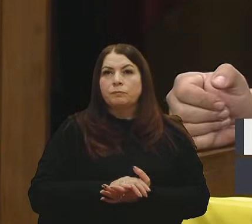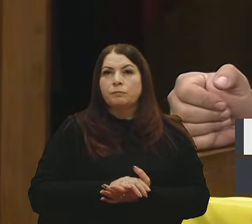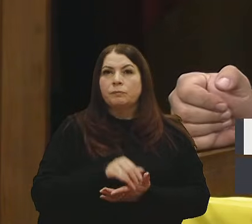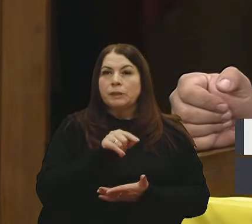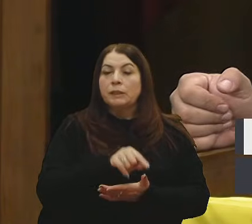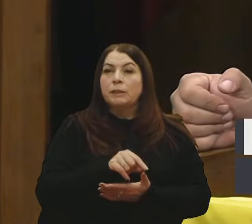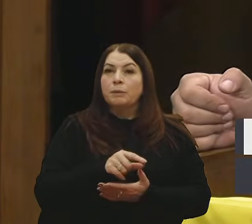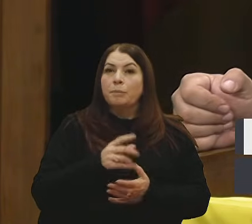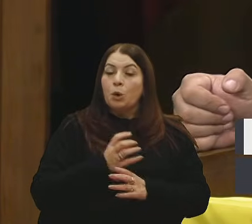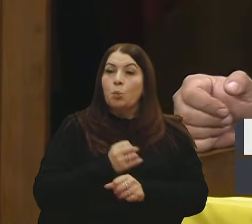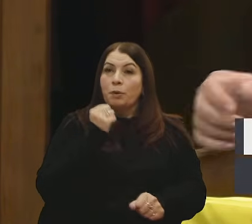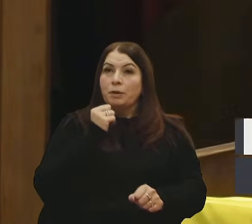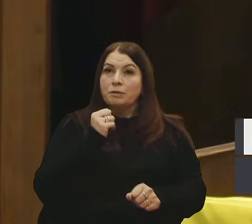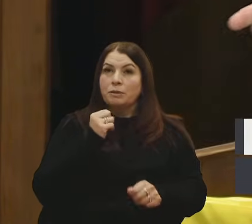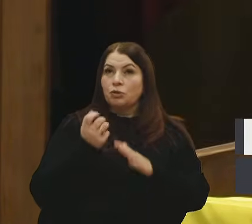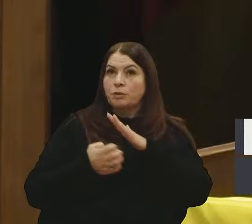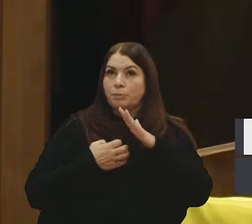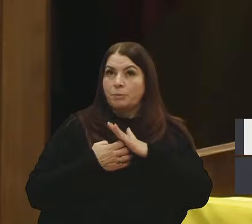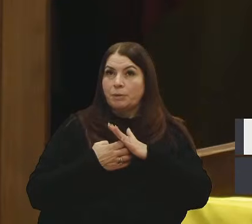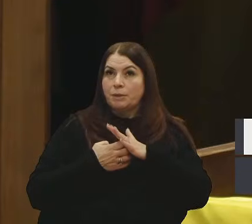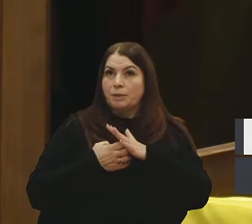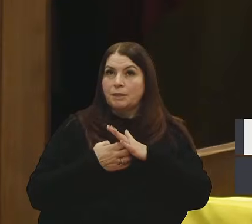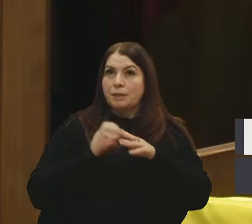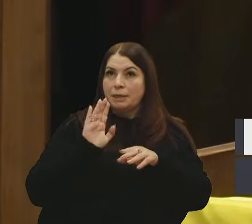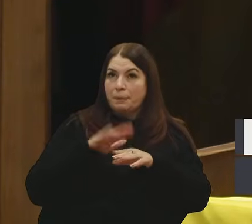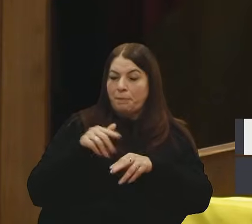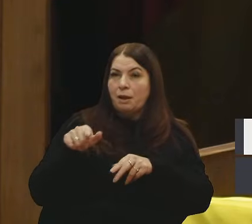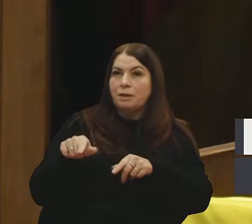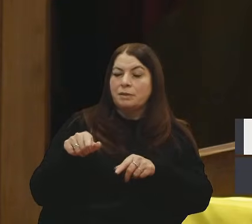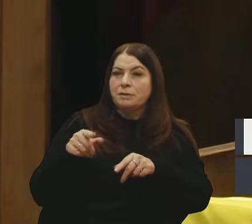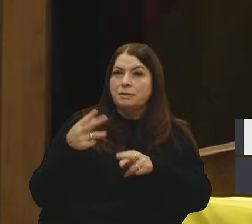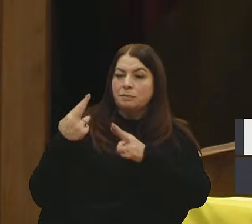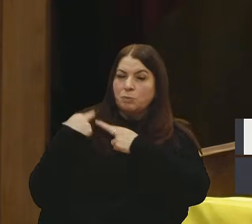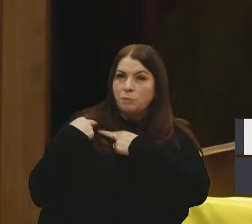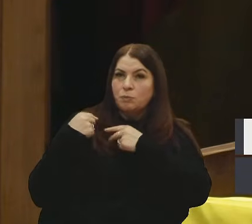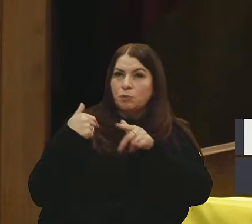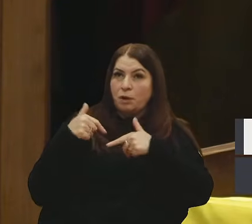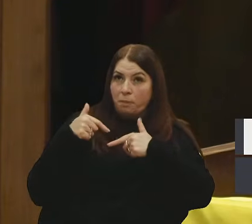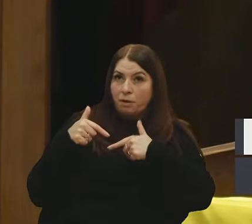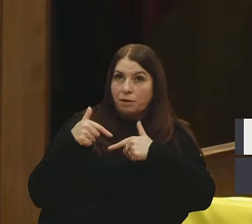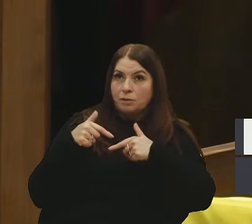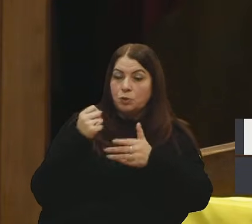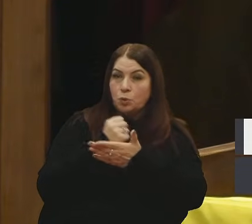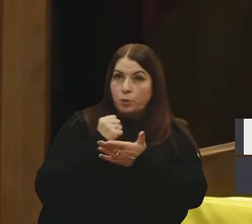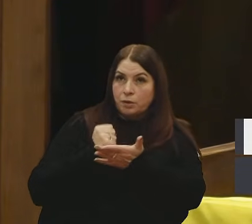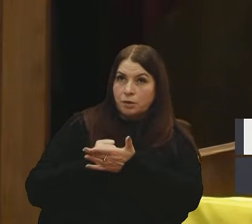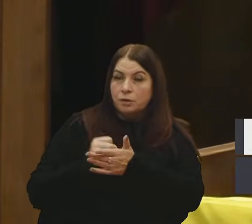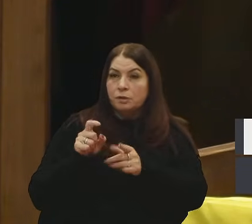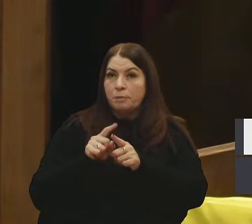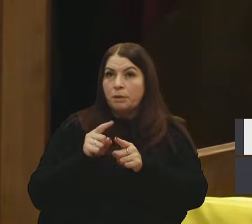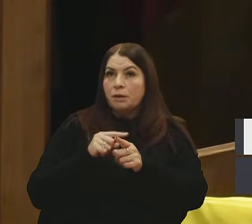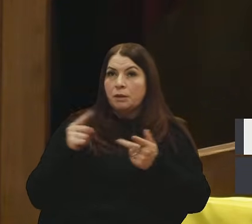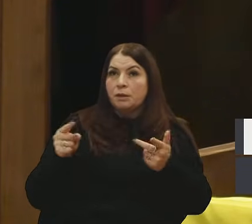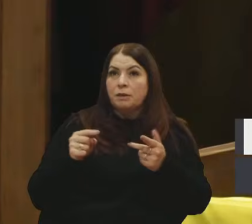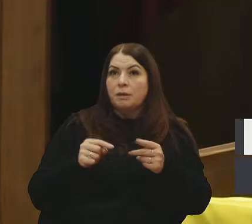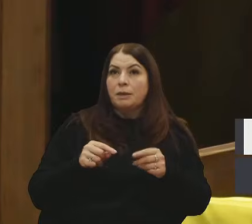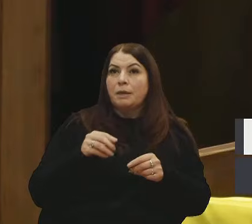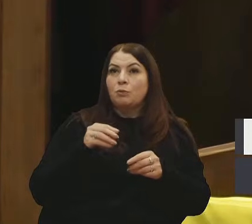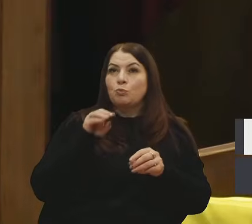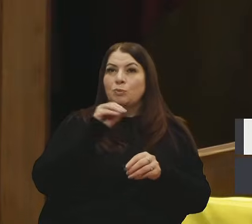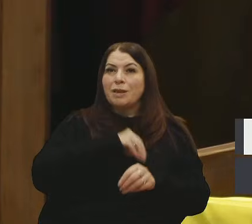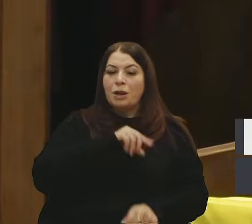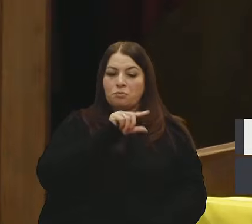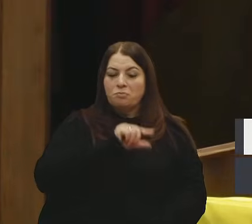excepcional para a lucratividade da empresa é sobrecarregar os trabalhadores e contratar esses trabalhadores, inclusive a revelia da lei do piso.